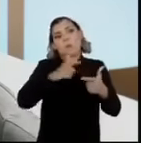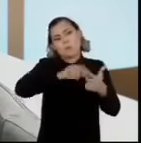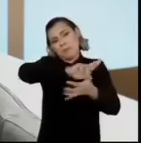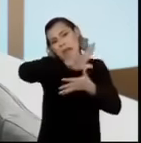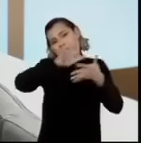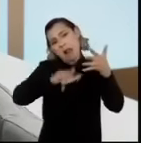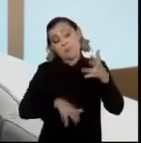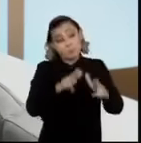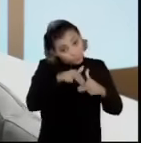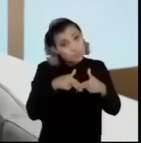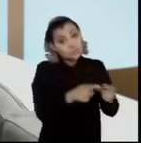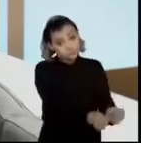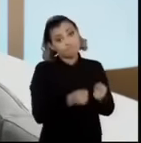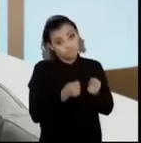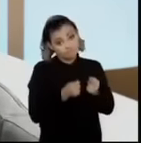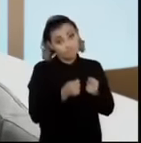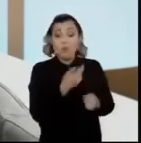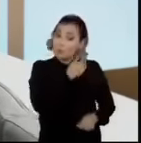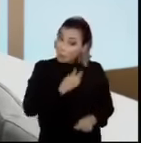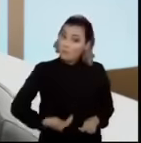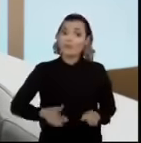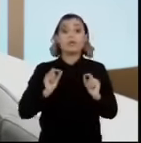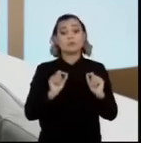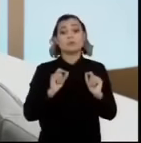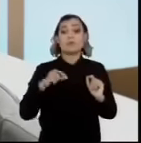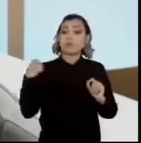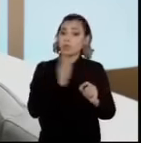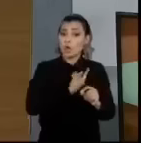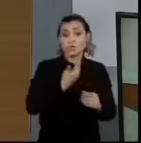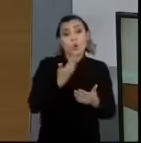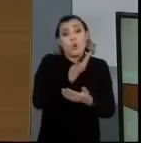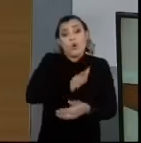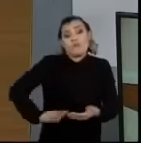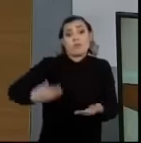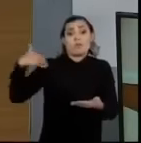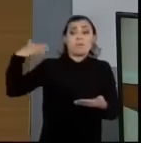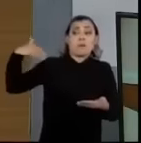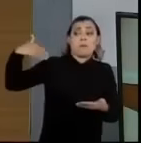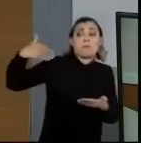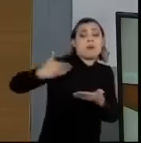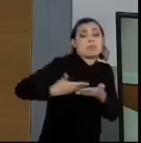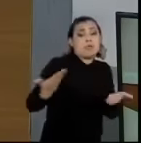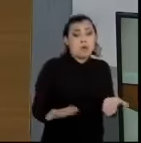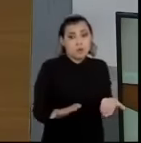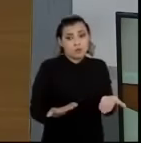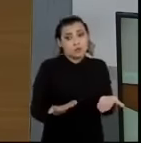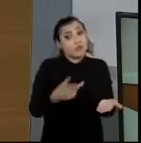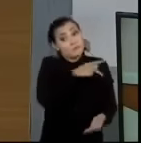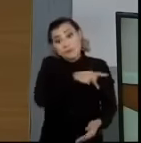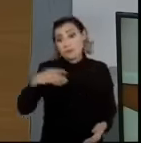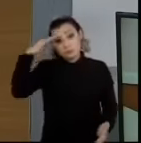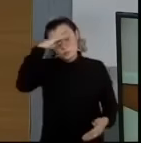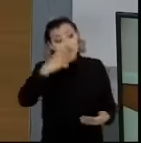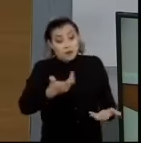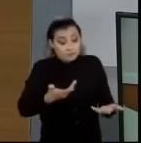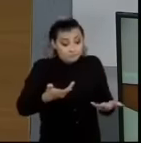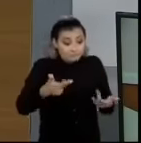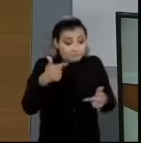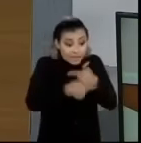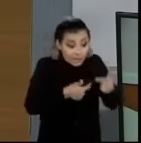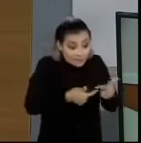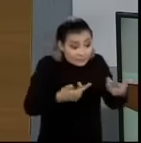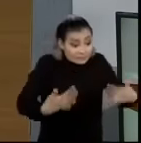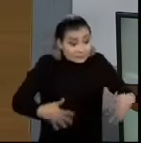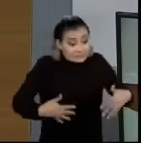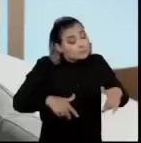decorre do que nós, governo como um todo, herdamos de gestões passadas. O governo chegou assim para o presidente Bolsonaro e, consequentemente,